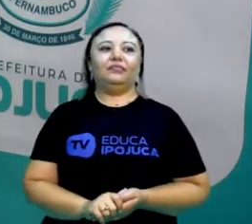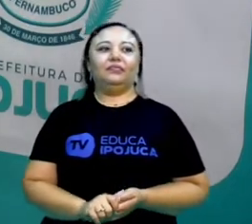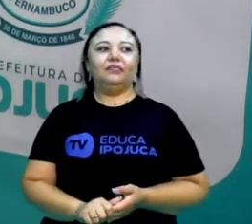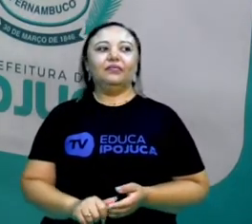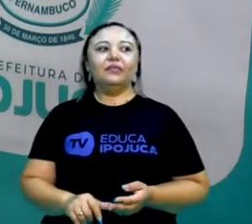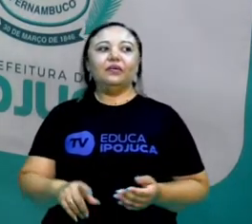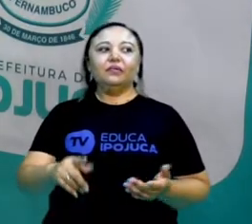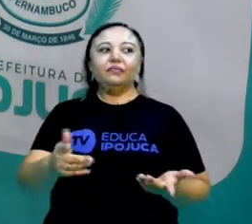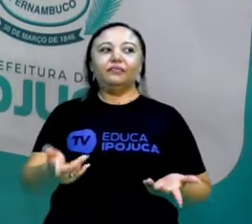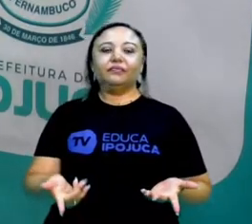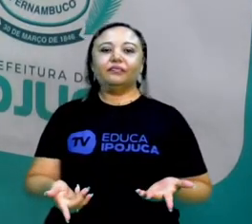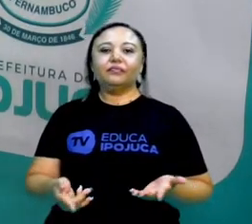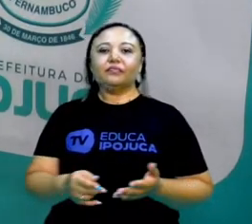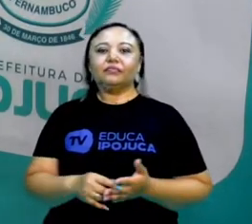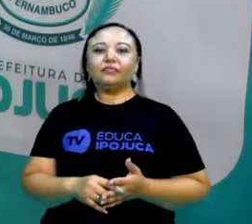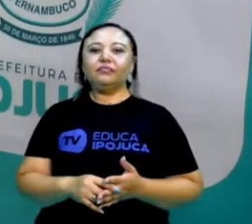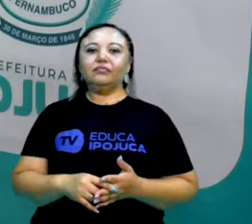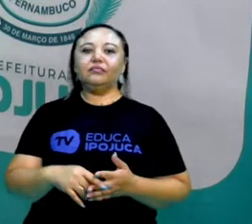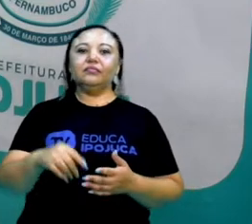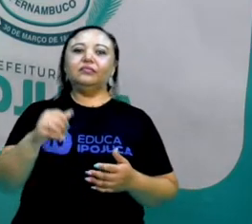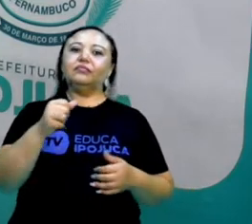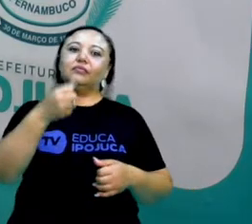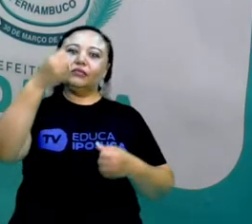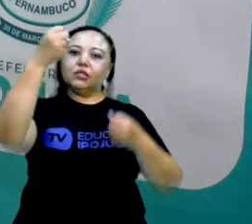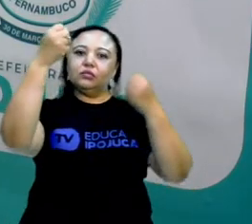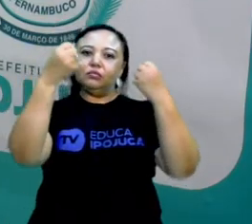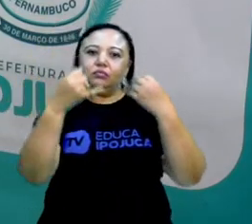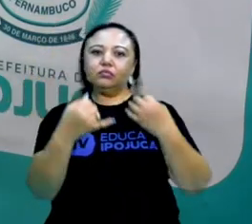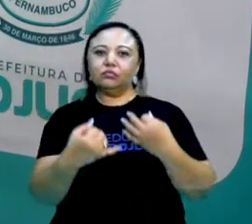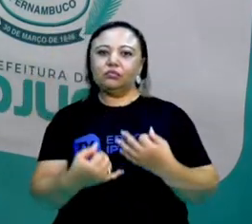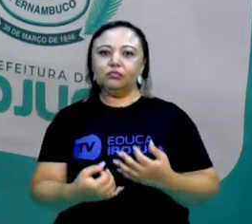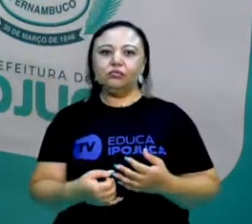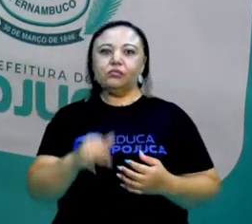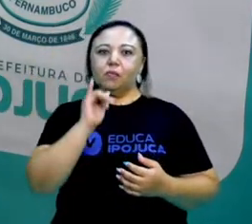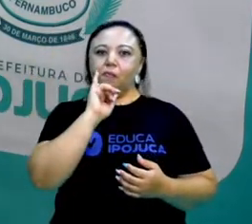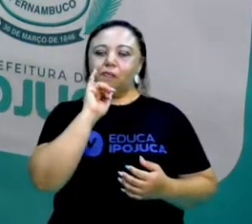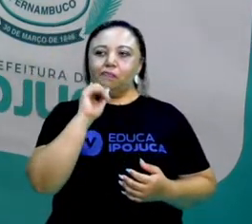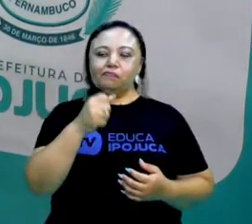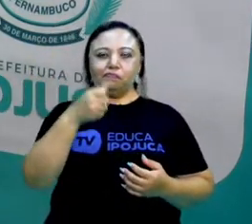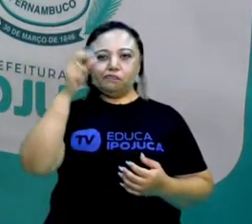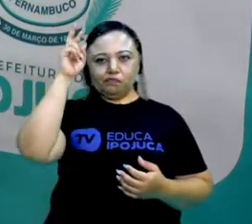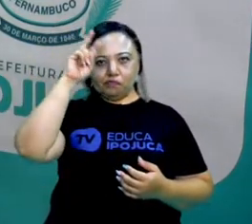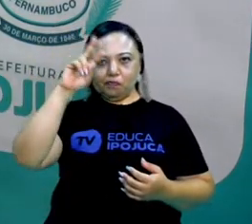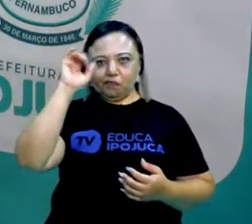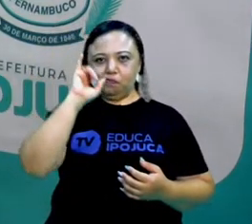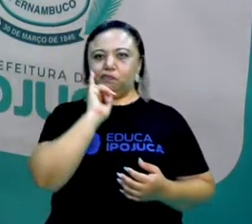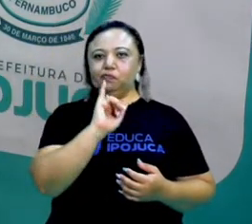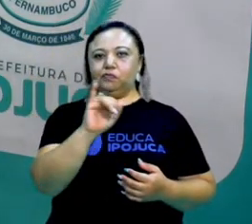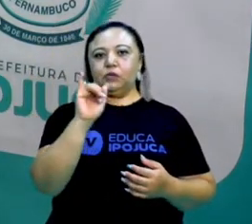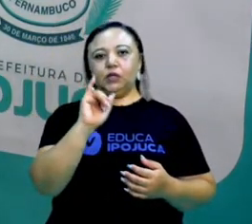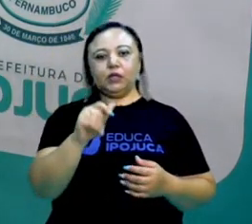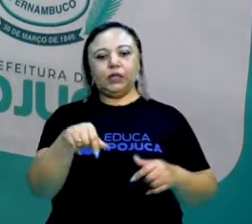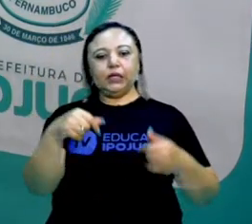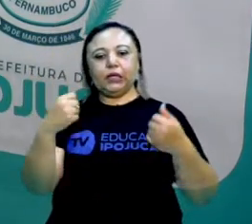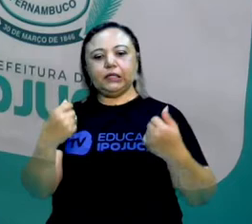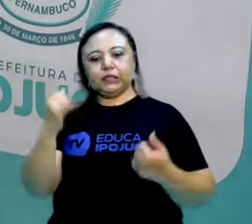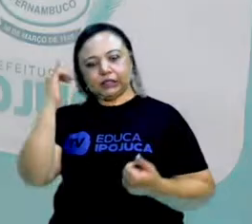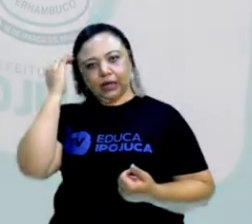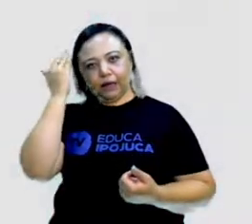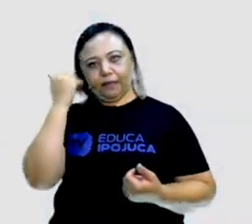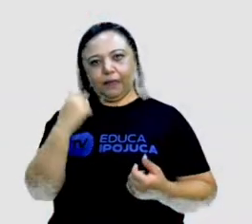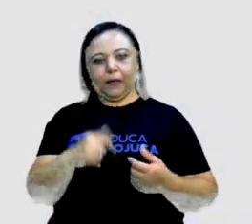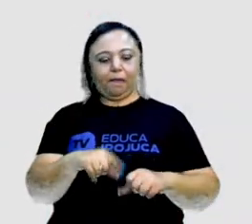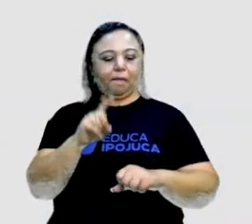ok? Então, olha só, para contar uma história, o narrador em geral situa as ações e acontecimentos no tempo e no espaço. Então, são